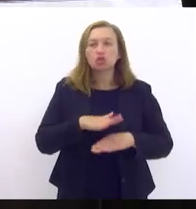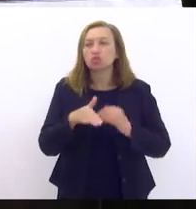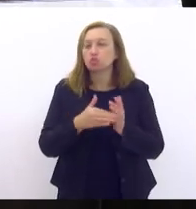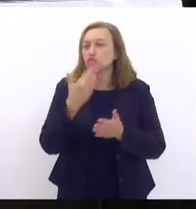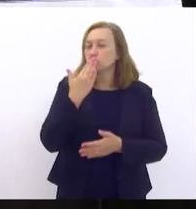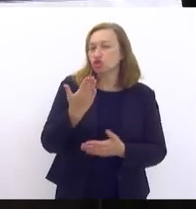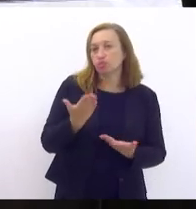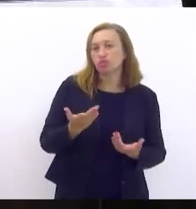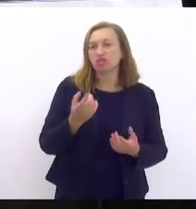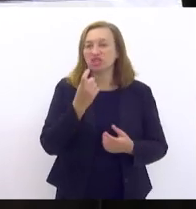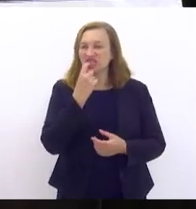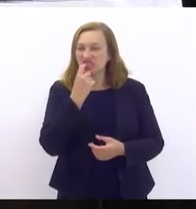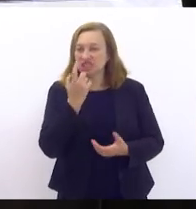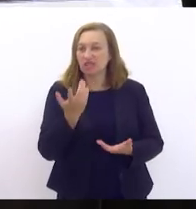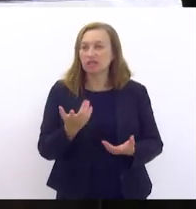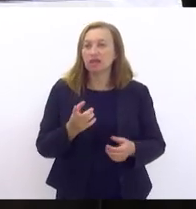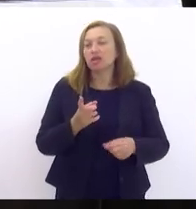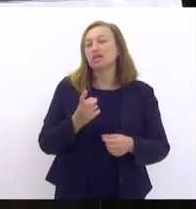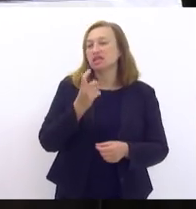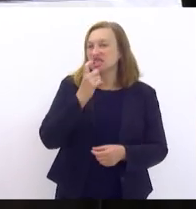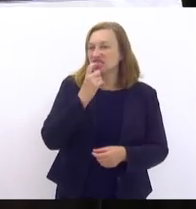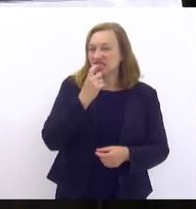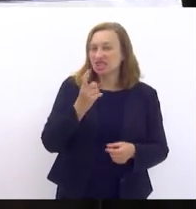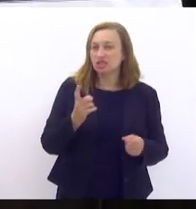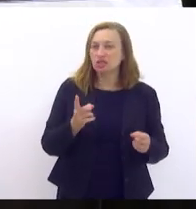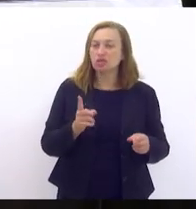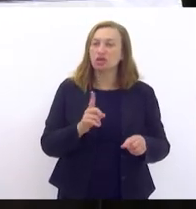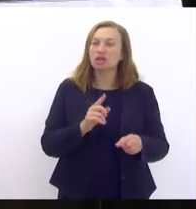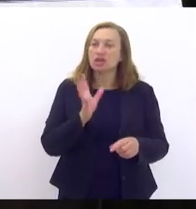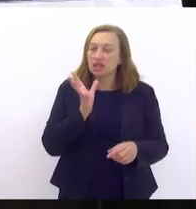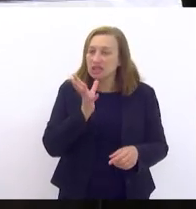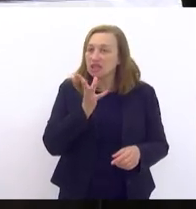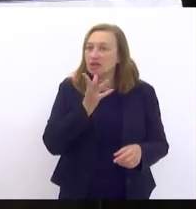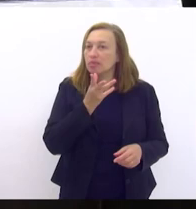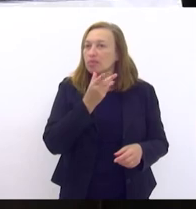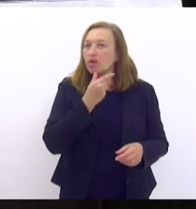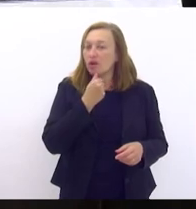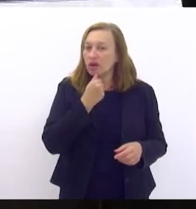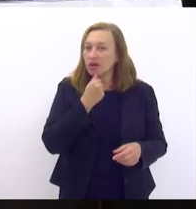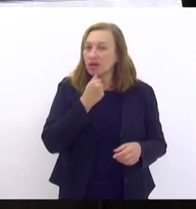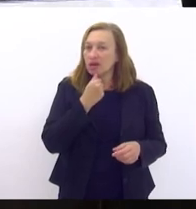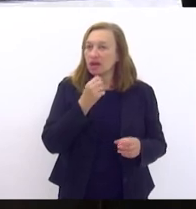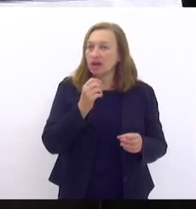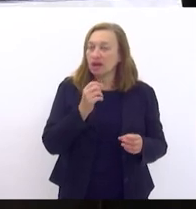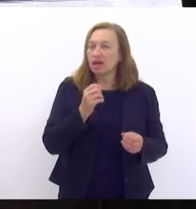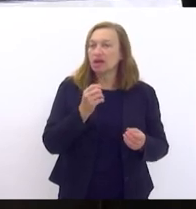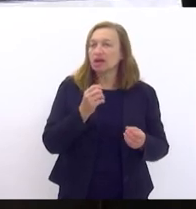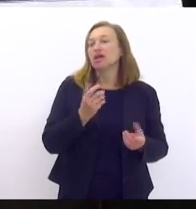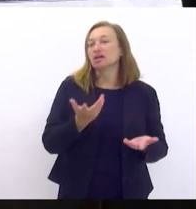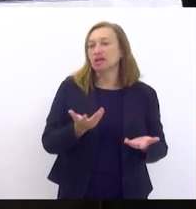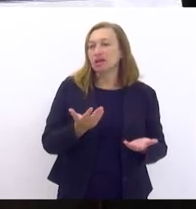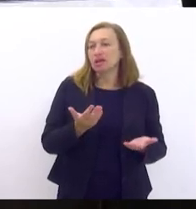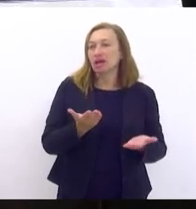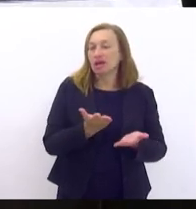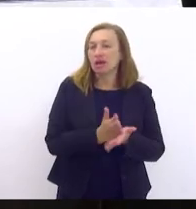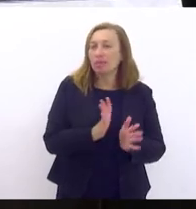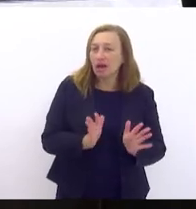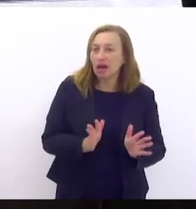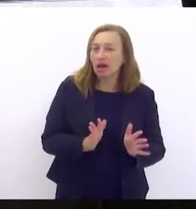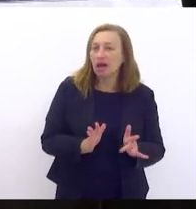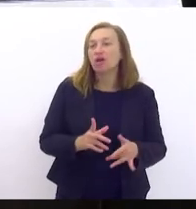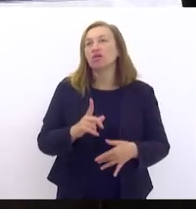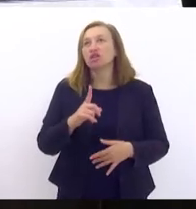de plástico né tem o plástico de vida curta e tem aquele plástico que a gente gostaria quando a gente compra um tubo de